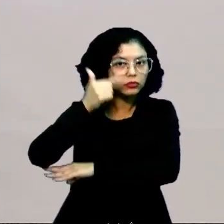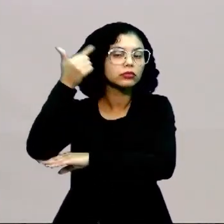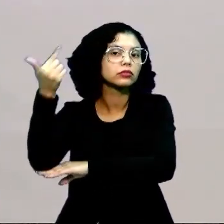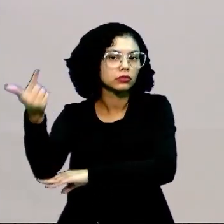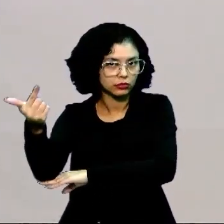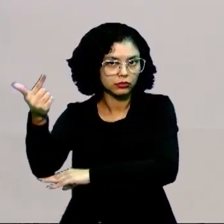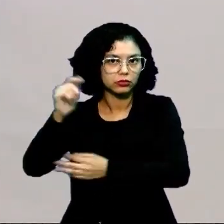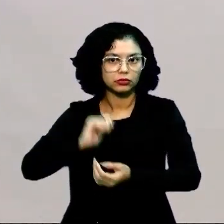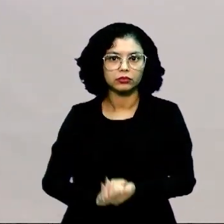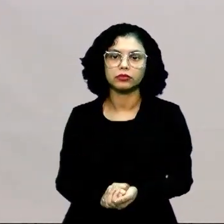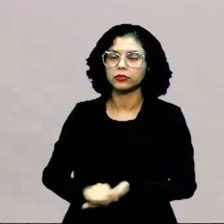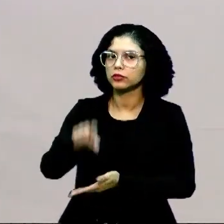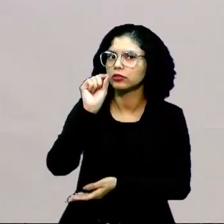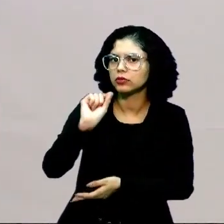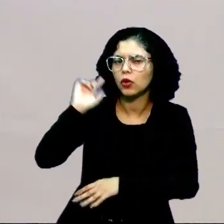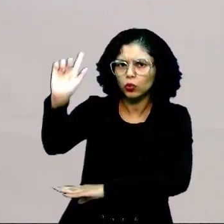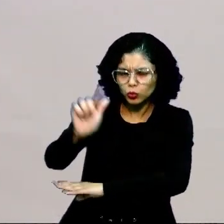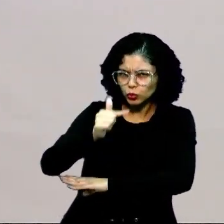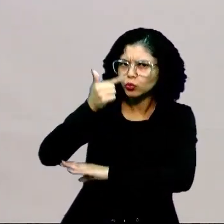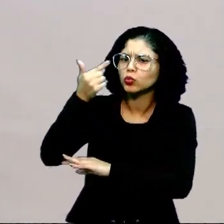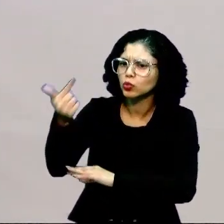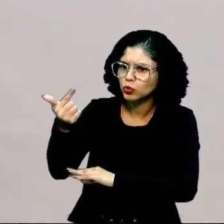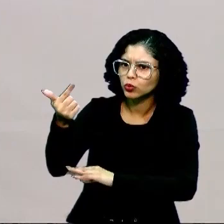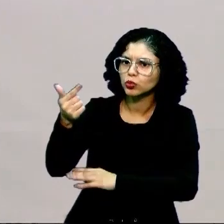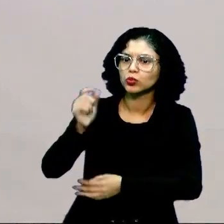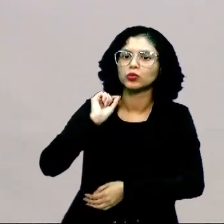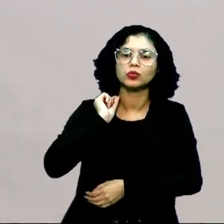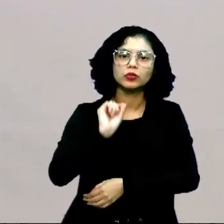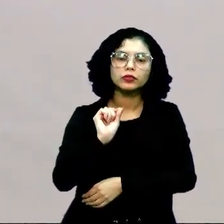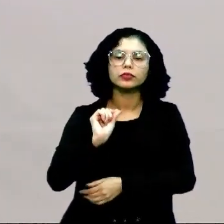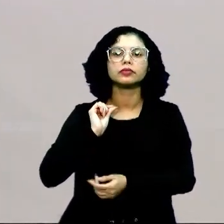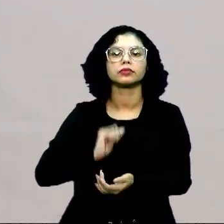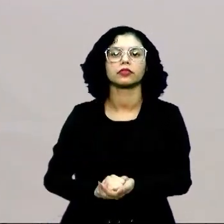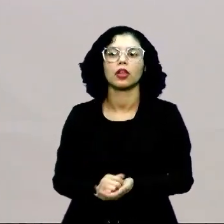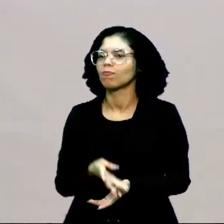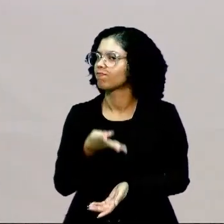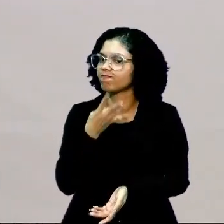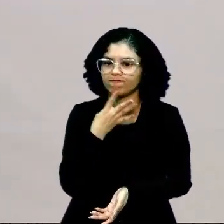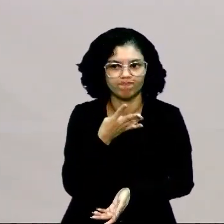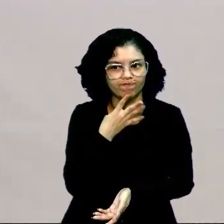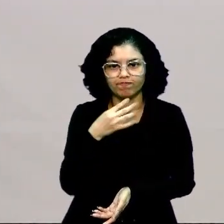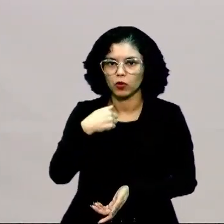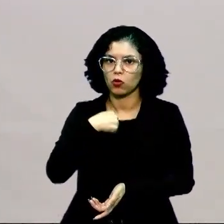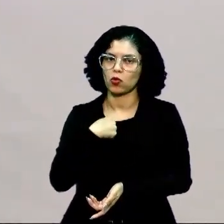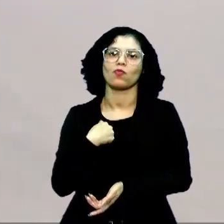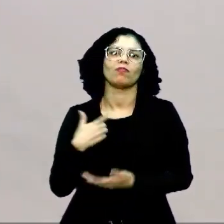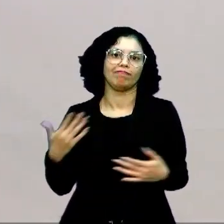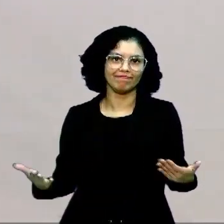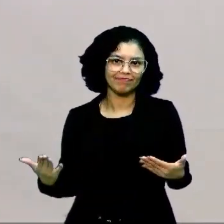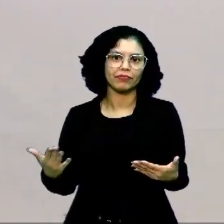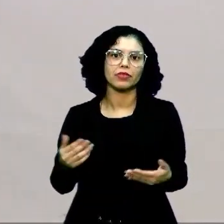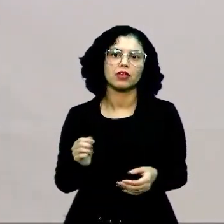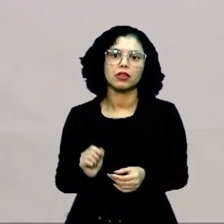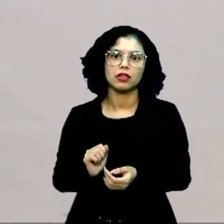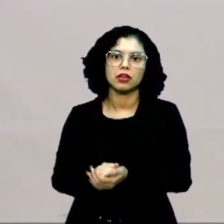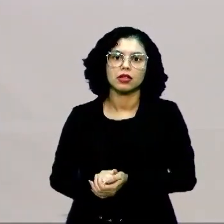outro. E o que é o outro? O outro é o que eu não conheço. O outro é o que